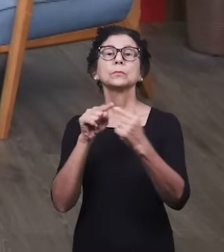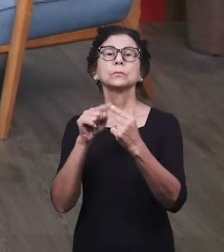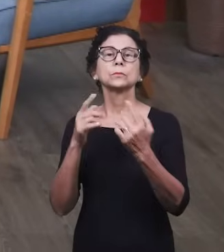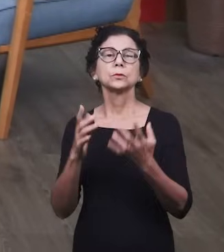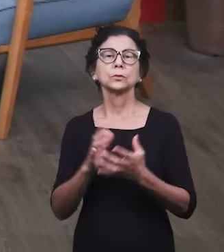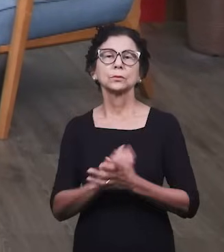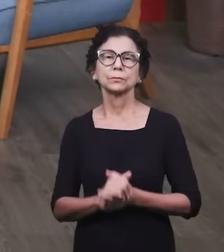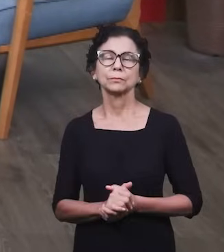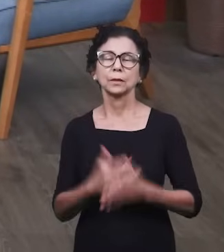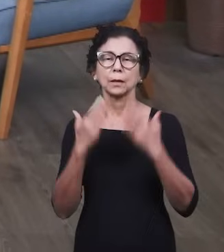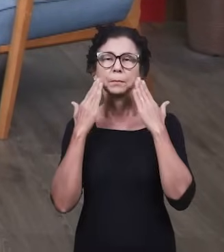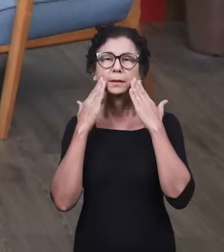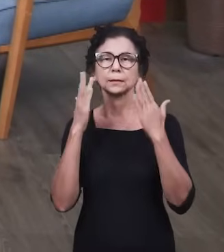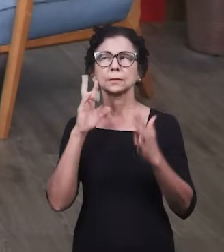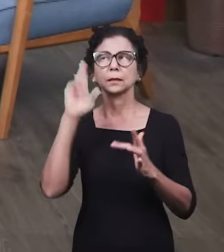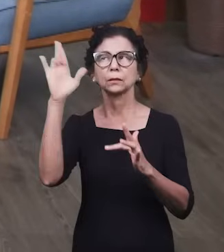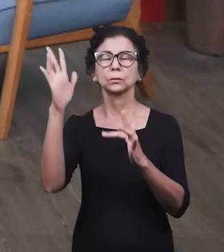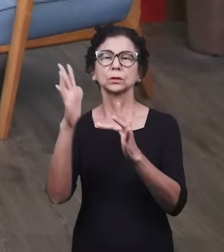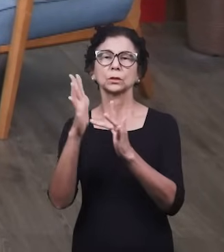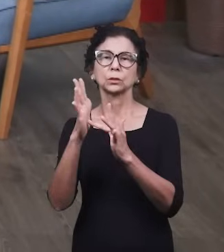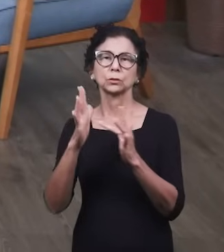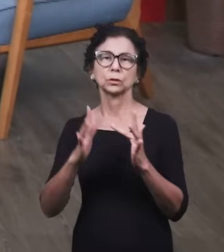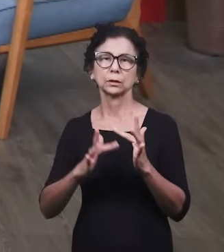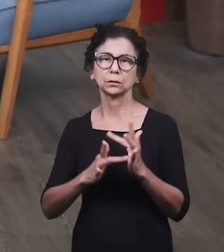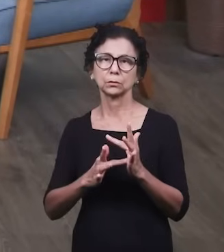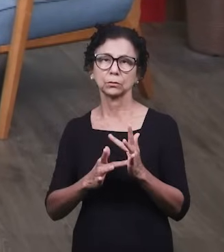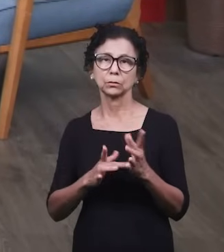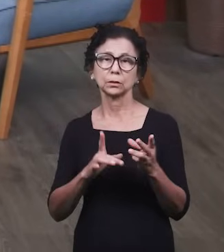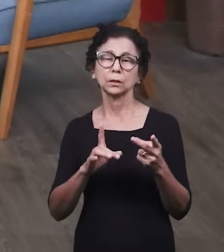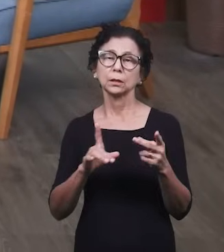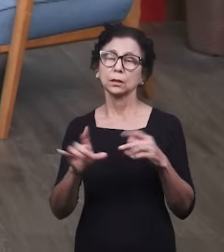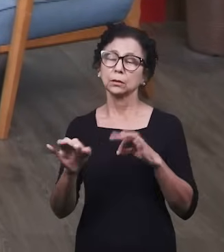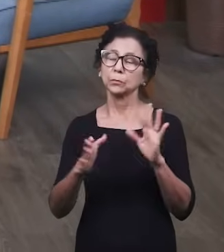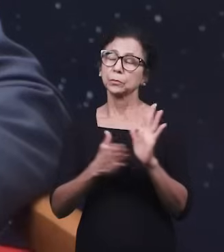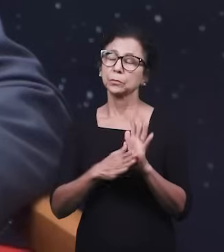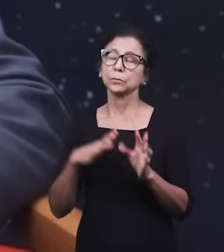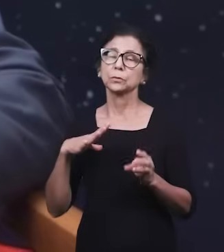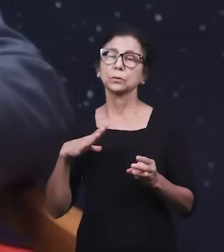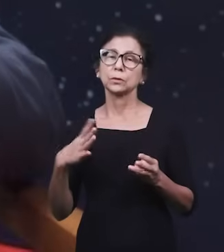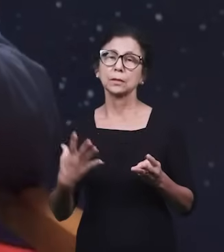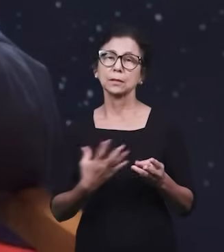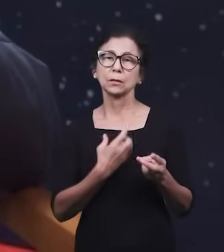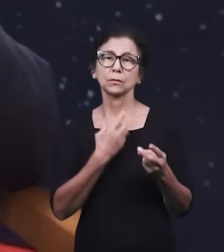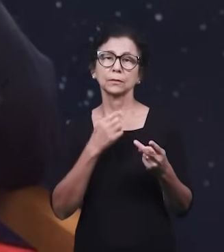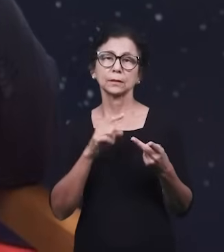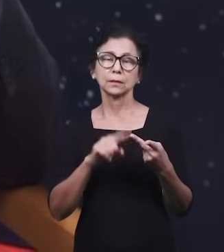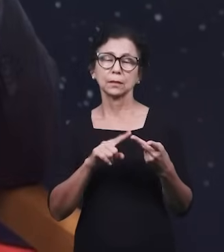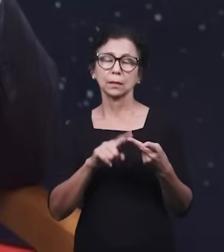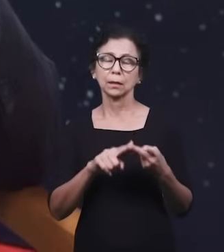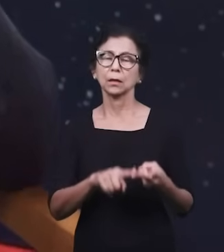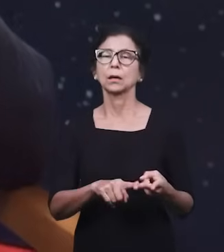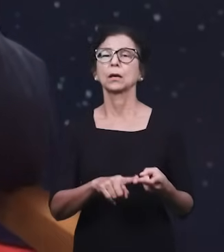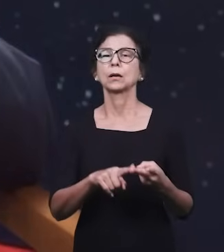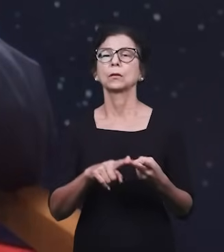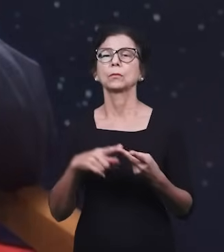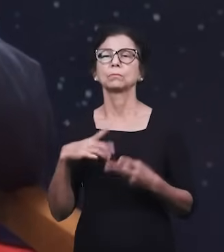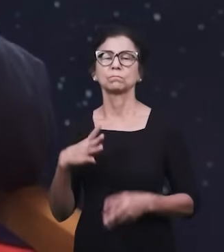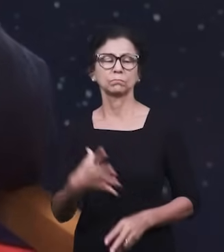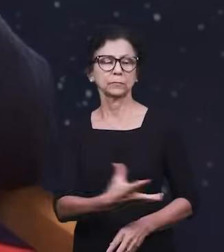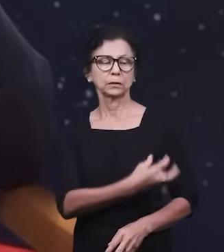Deus? Revelar Jesus e a salvação, projeto de salvação,